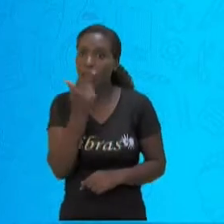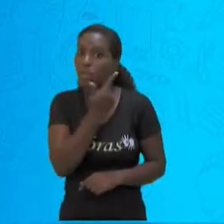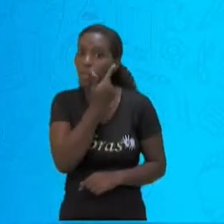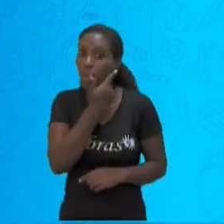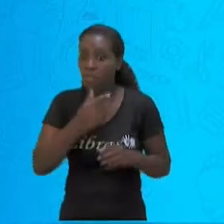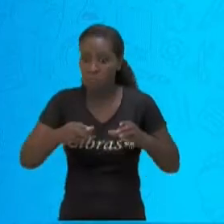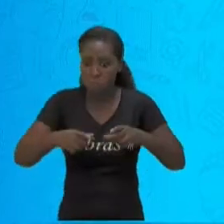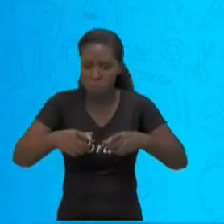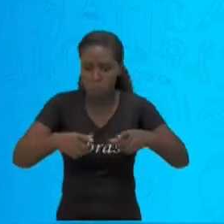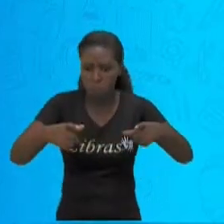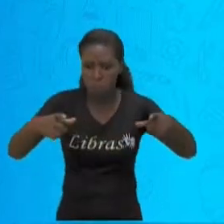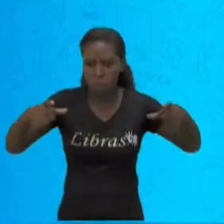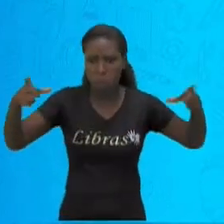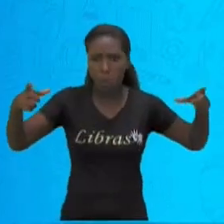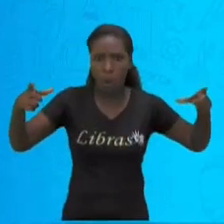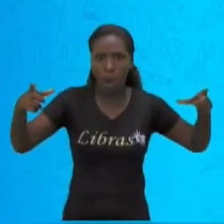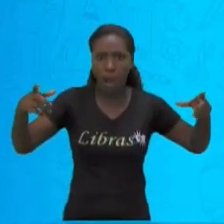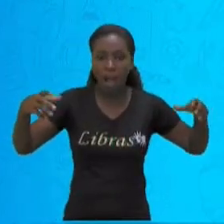são chique.